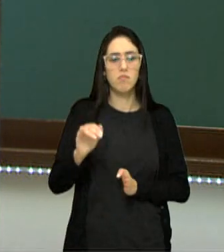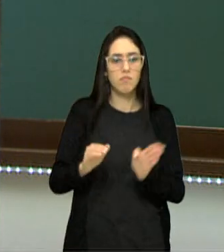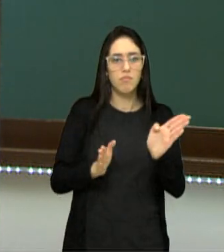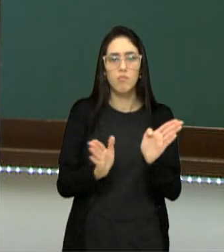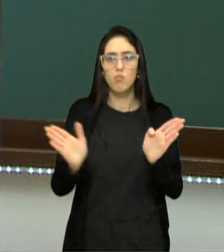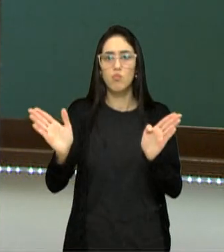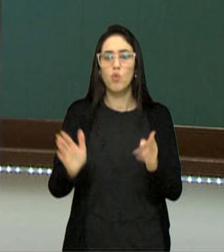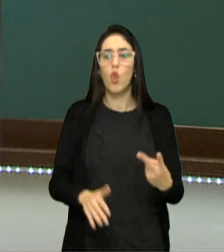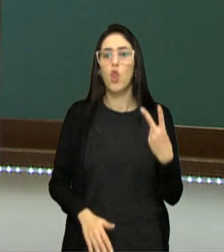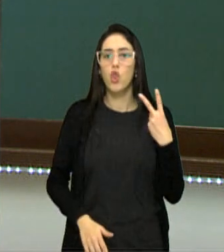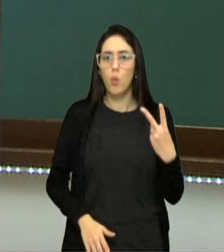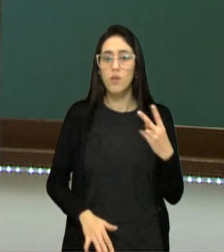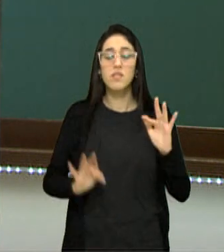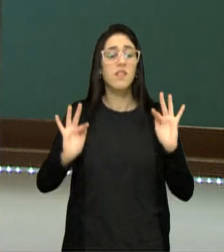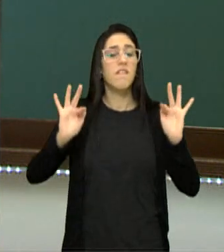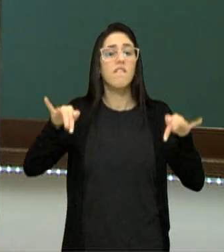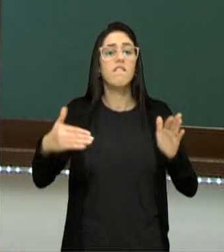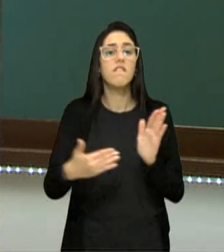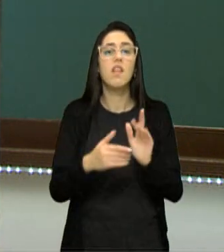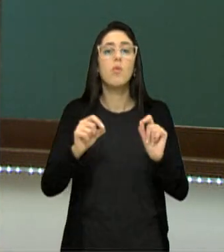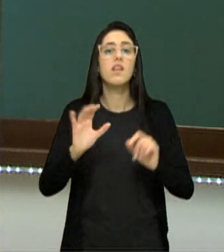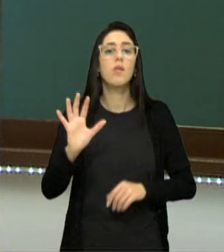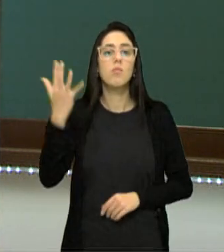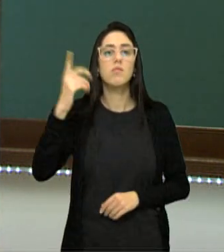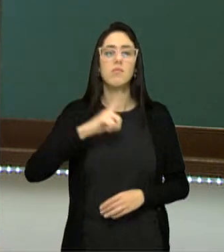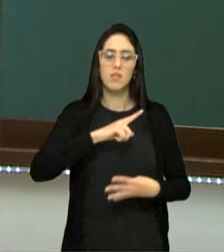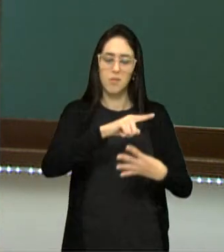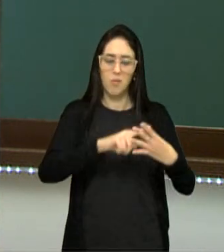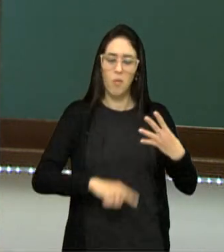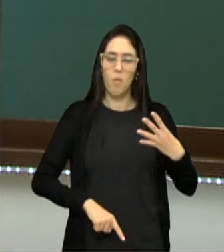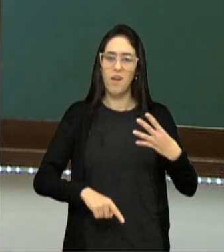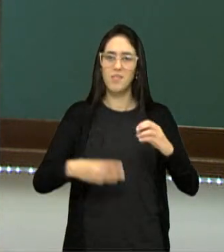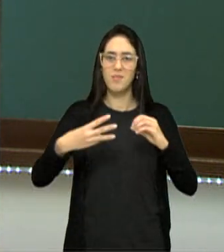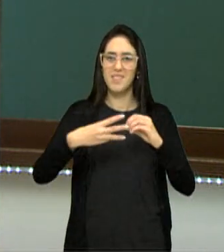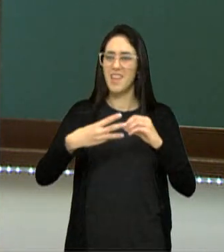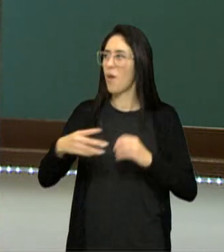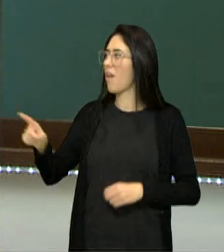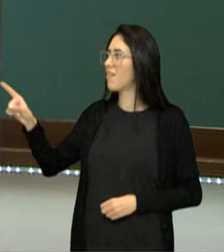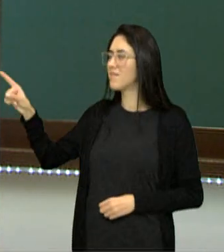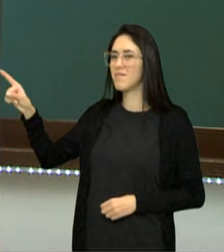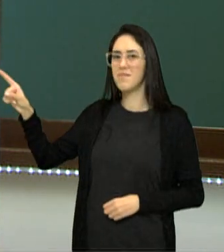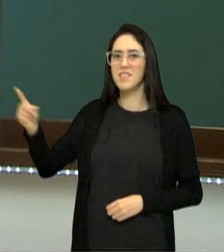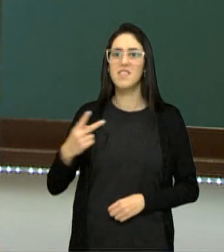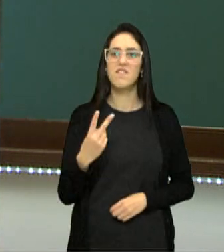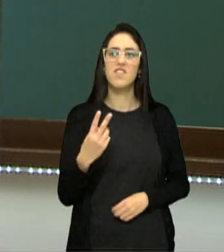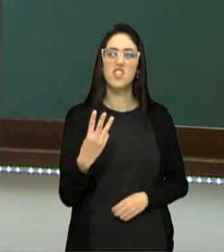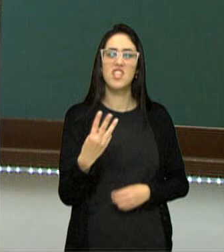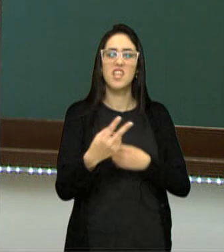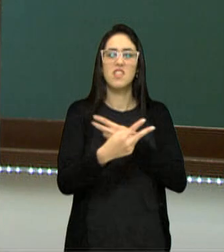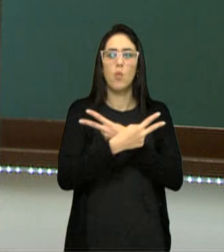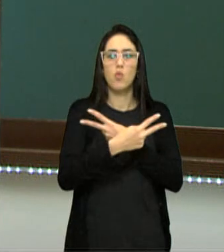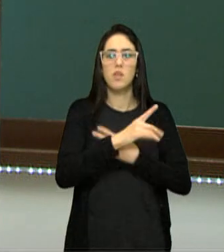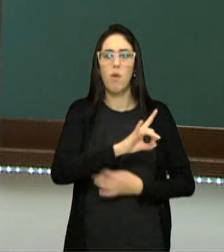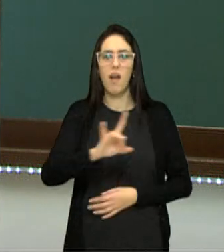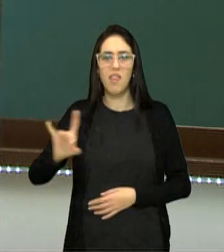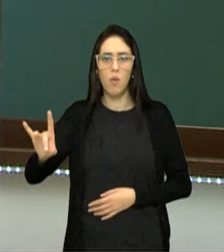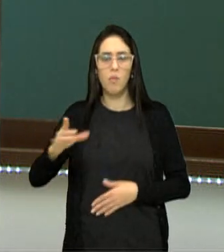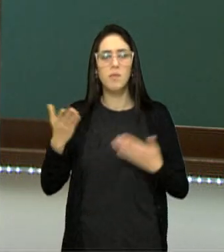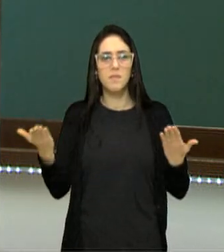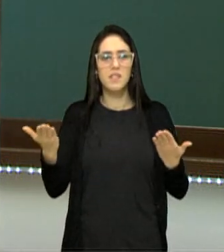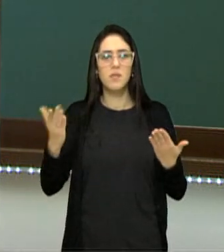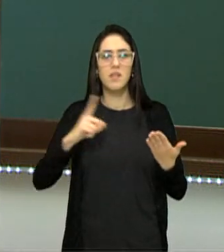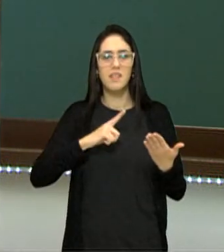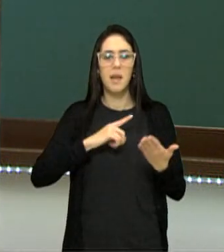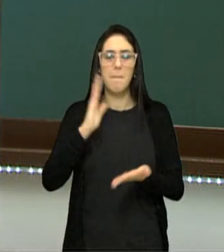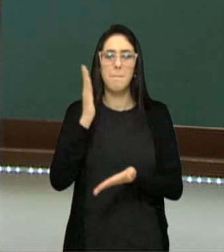entender e no final das contas ela vai formar 4 células com 23 cromossomos em cada uma, ou seja, com a metade da